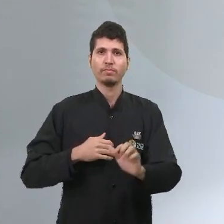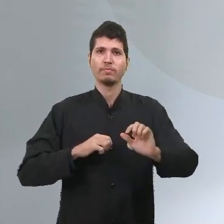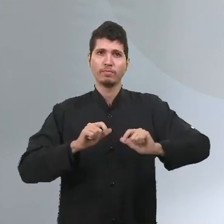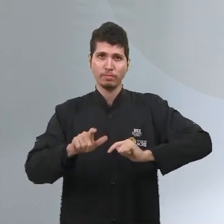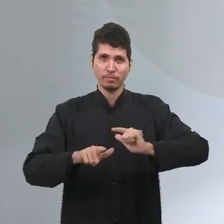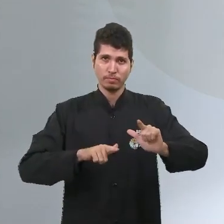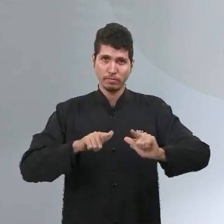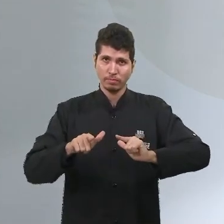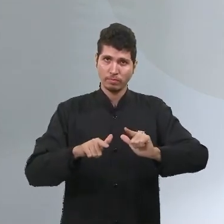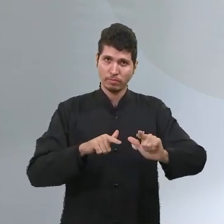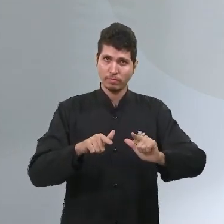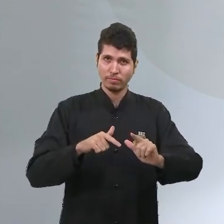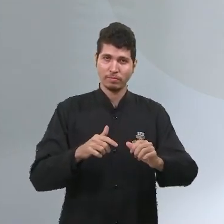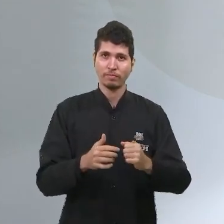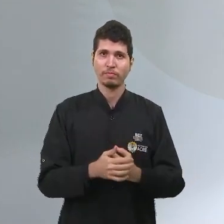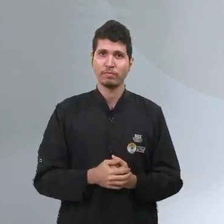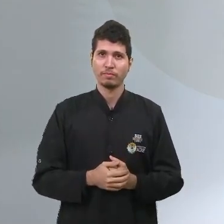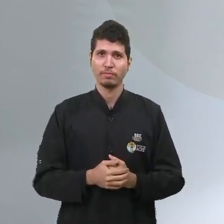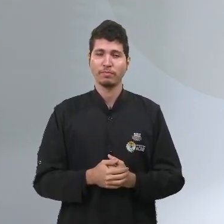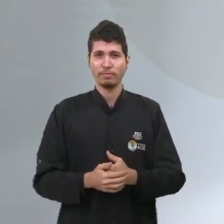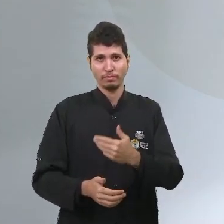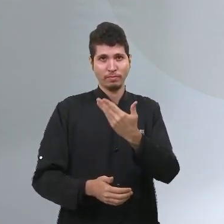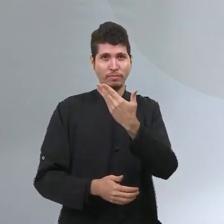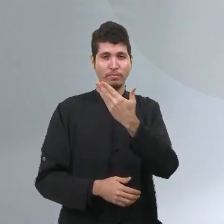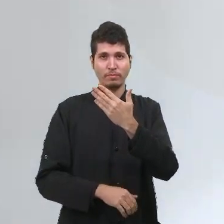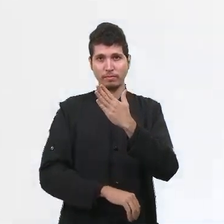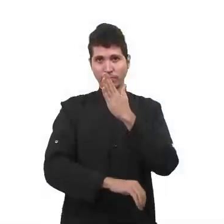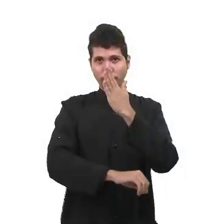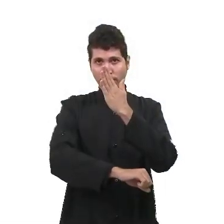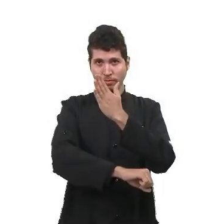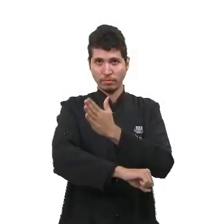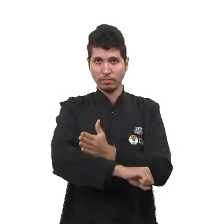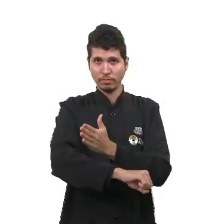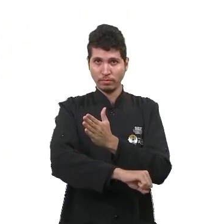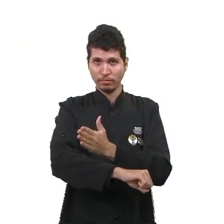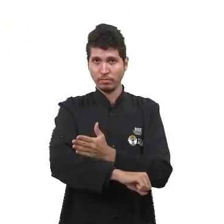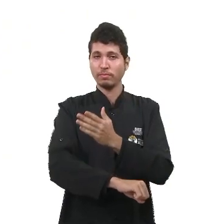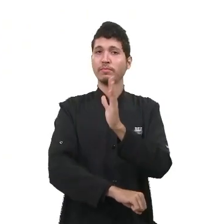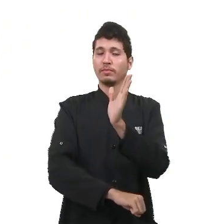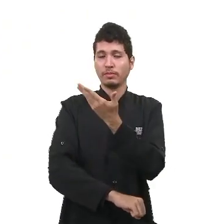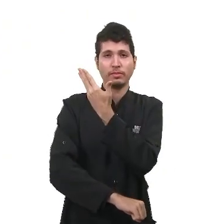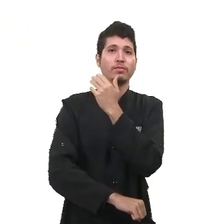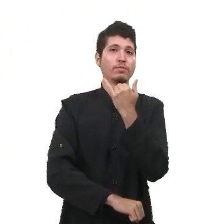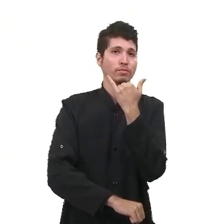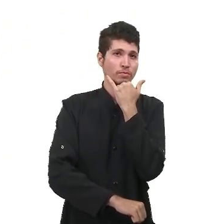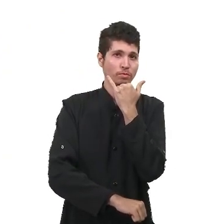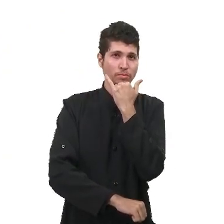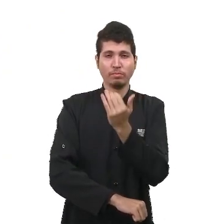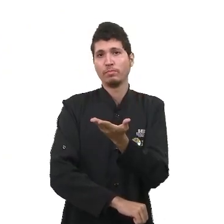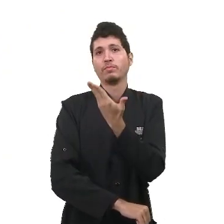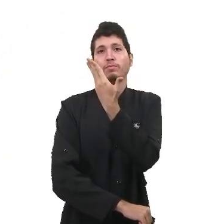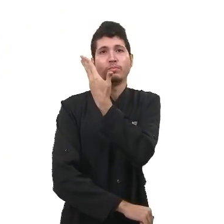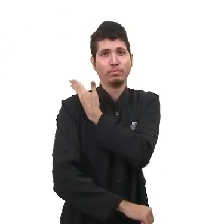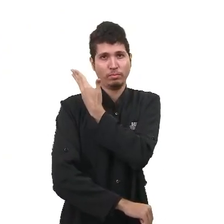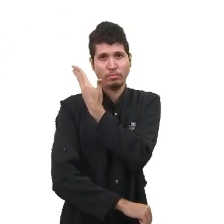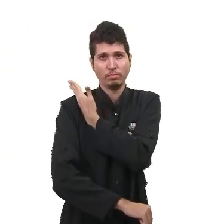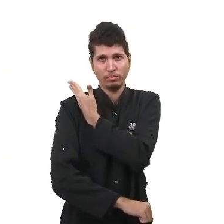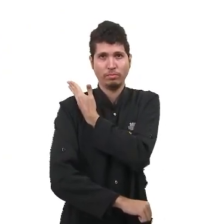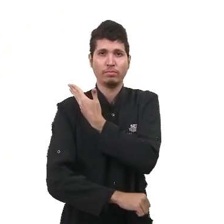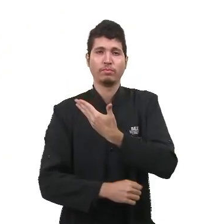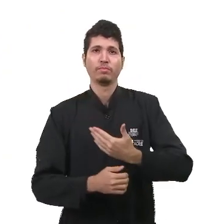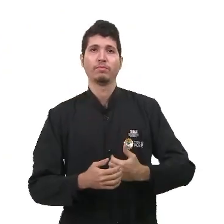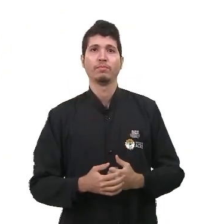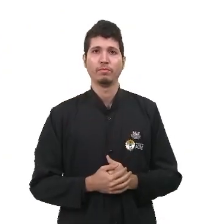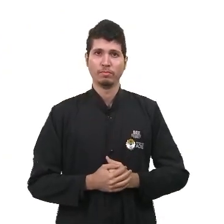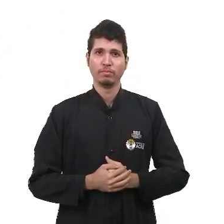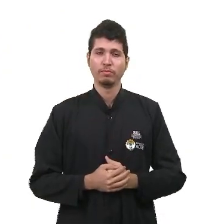conforme a gente pôde observar aí lá na Idade Média. Aliás, lá na pré-história, tá? Corrigindo. Agora nós vamos falar